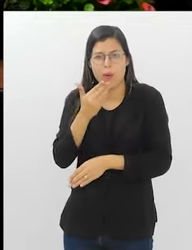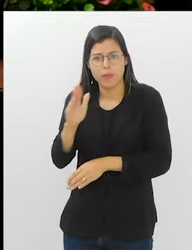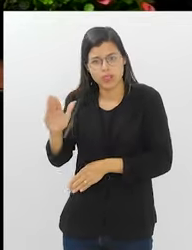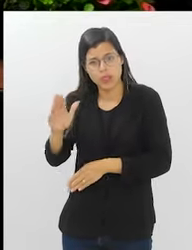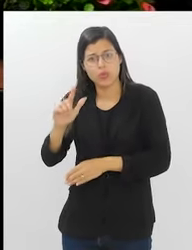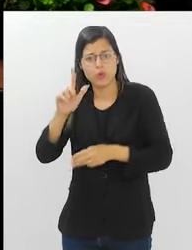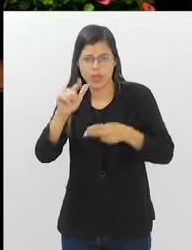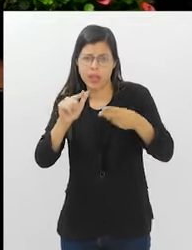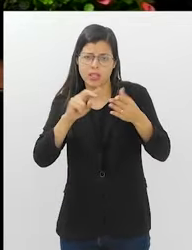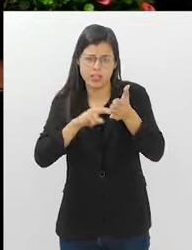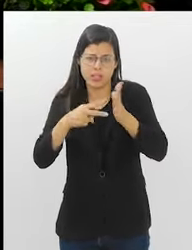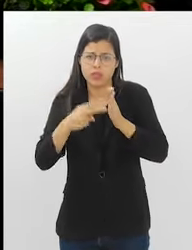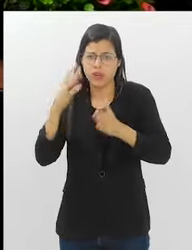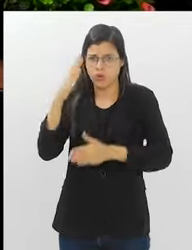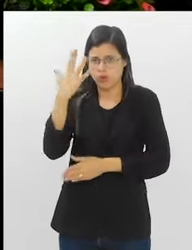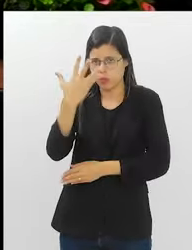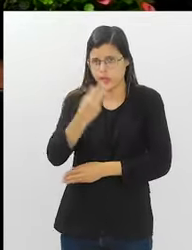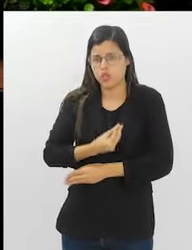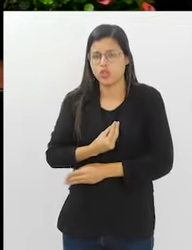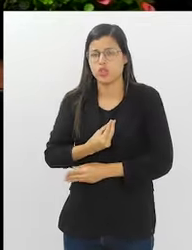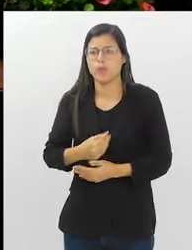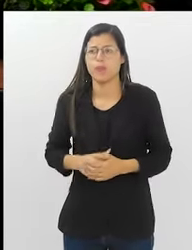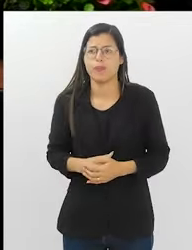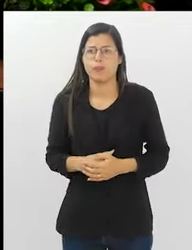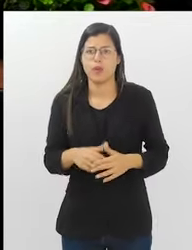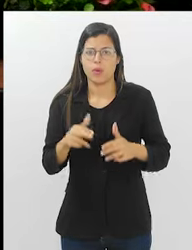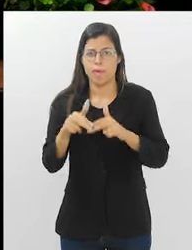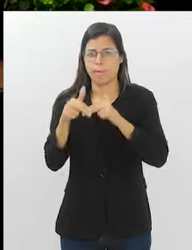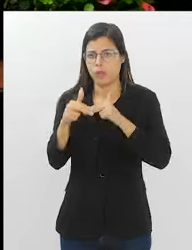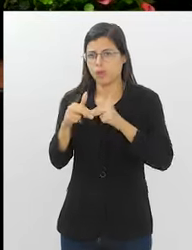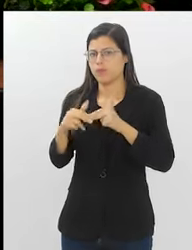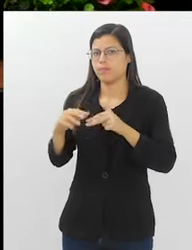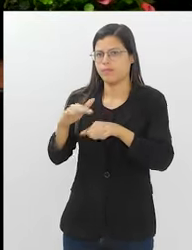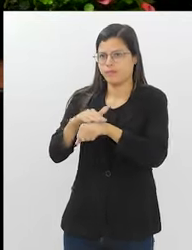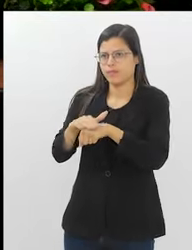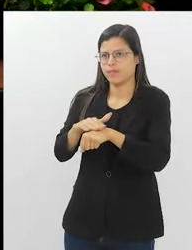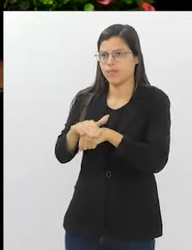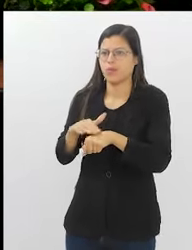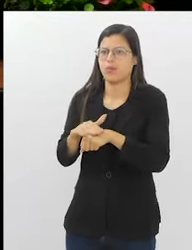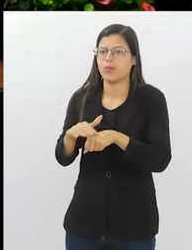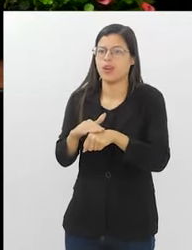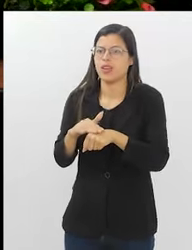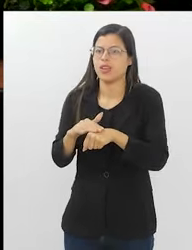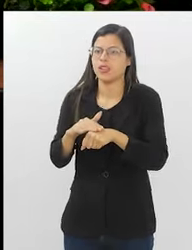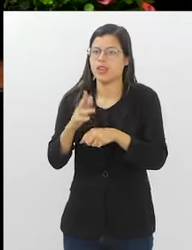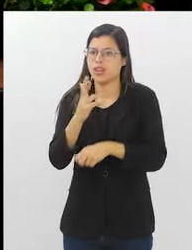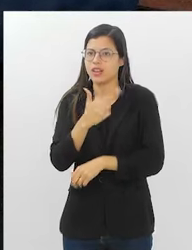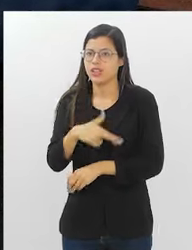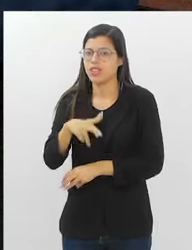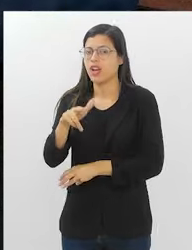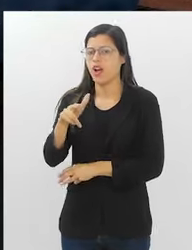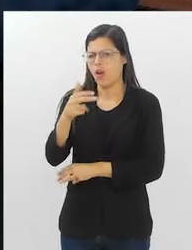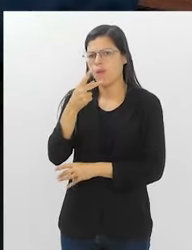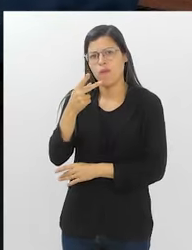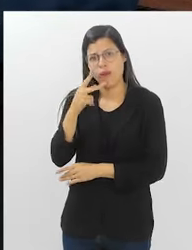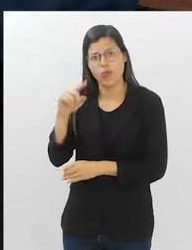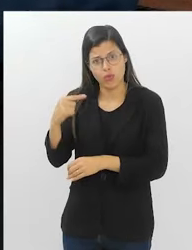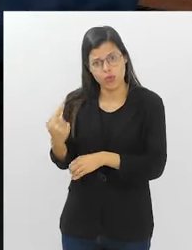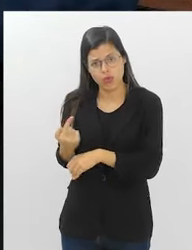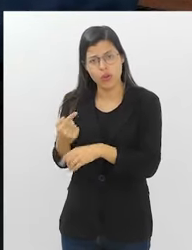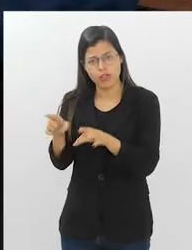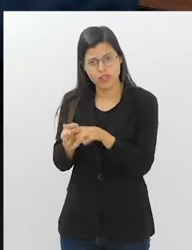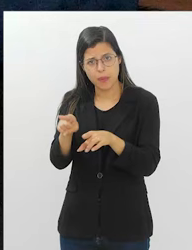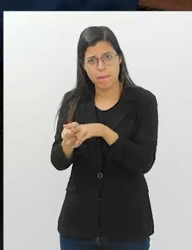Espiritismo. Por isso que a gente ainda fala, às vezes, quando nas nossas conversas interreligiosas, eu digo: olha, nós somos a religião